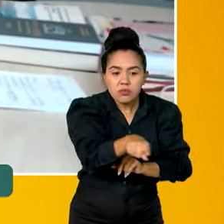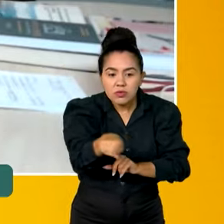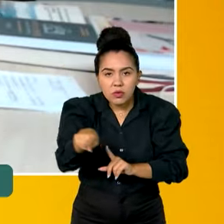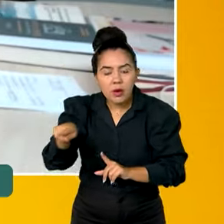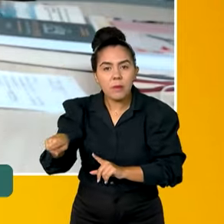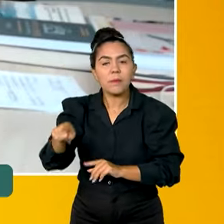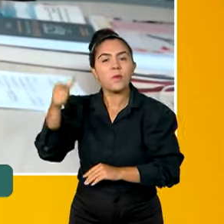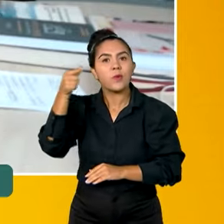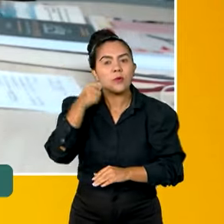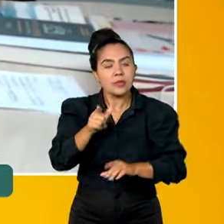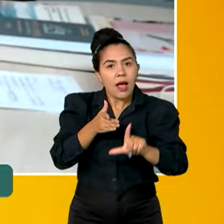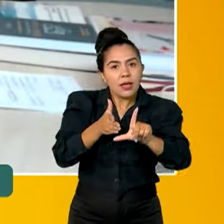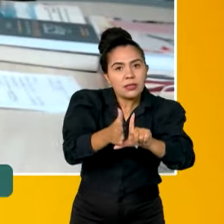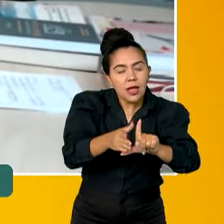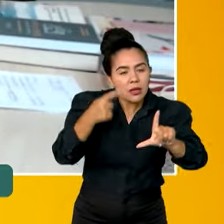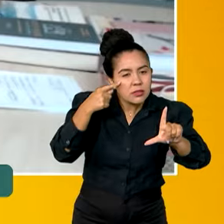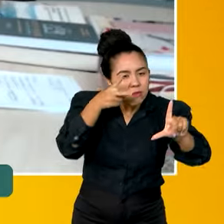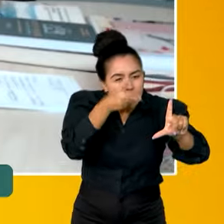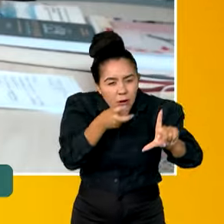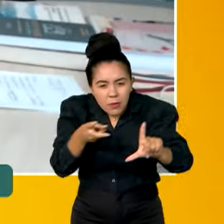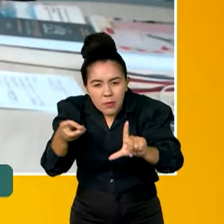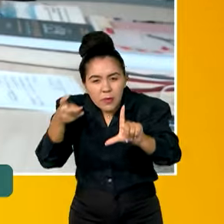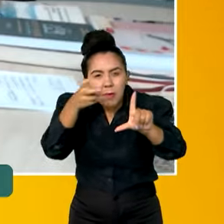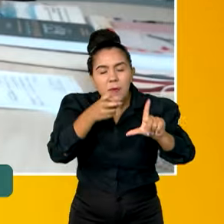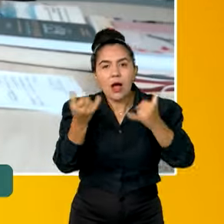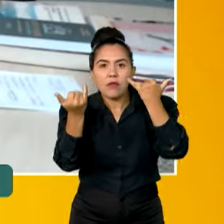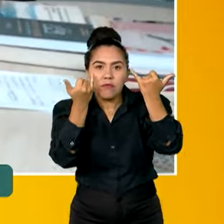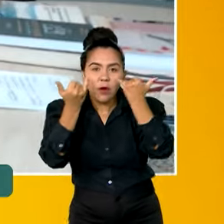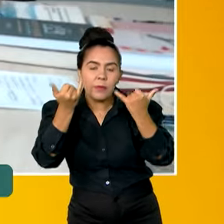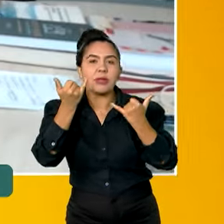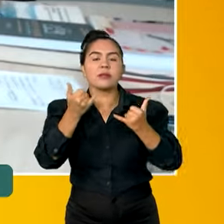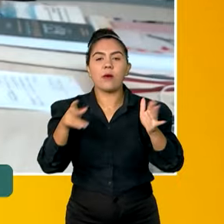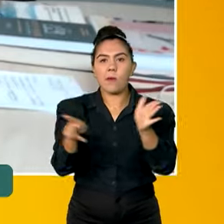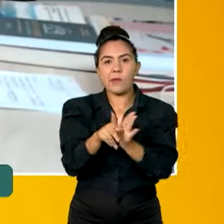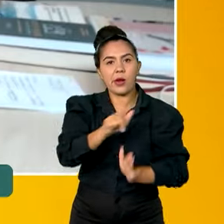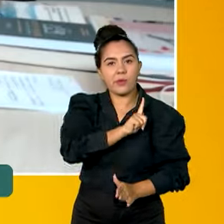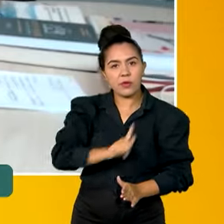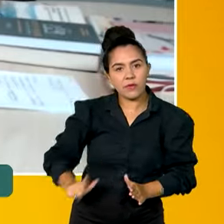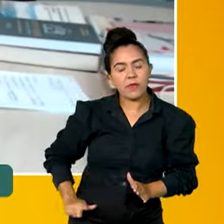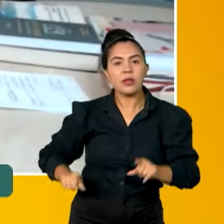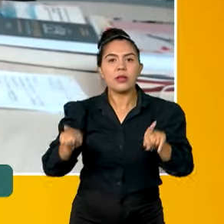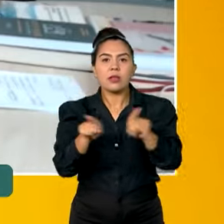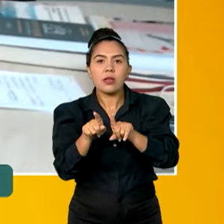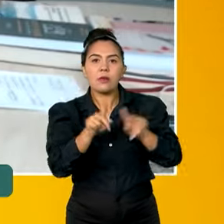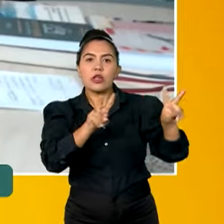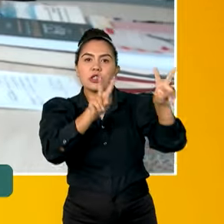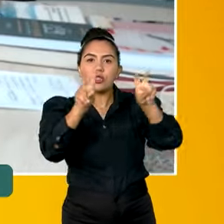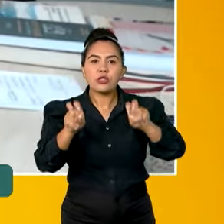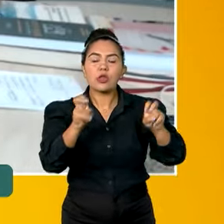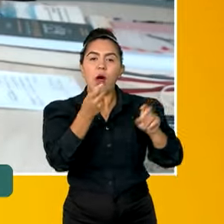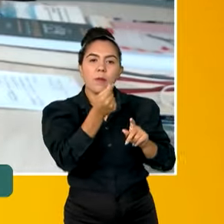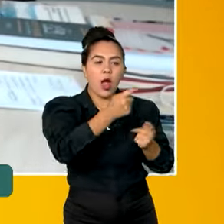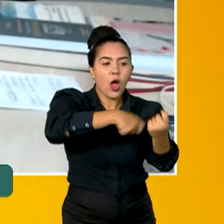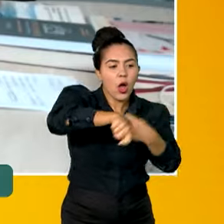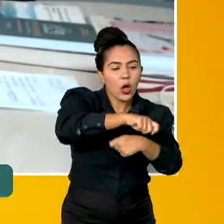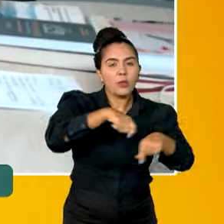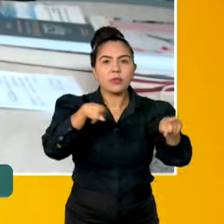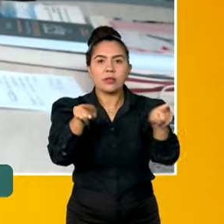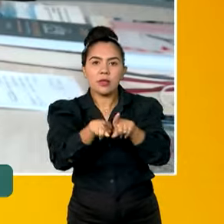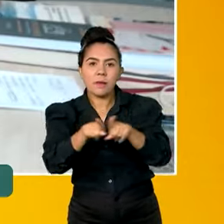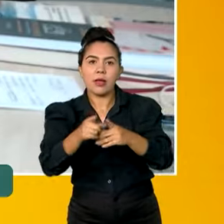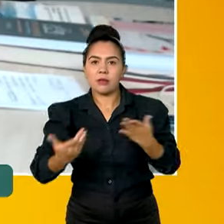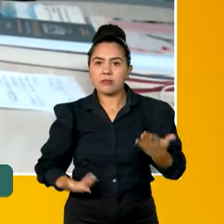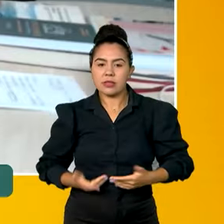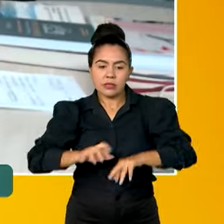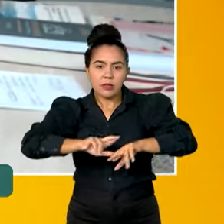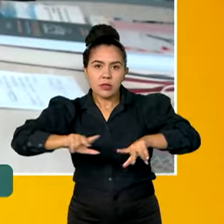alocação de recursos que são realizadas pelos governos e, portanto, das escolhas político-econômicas e sociais realizadas, né, para o